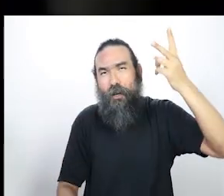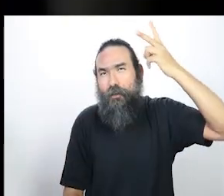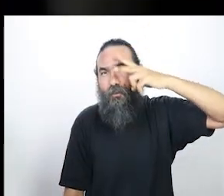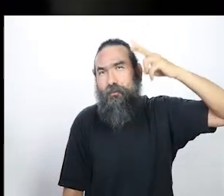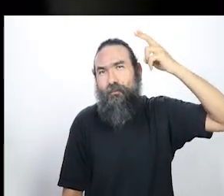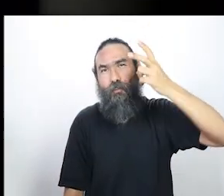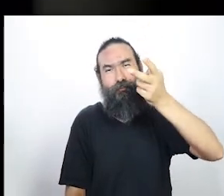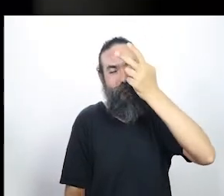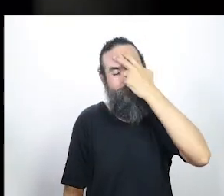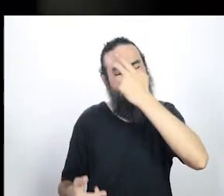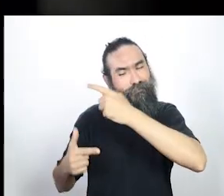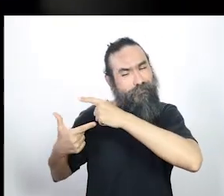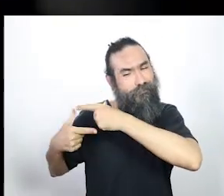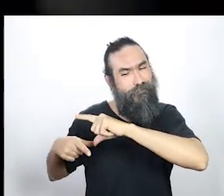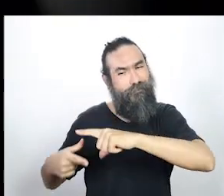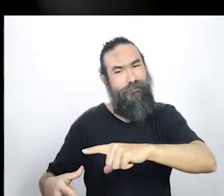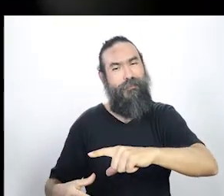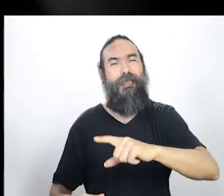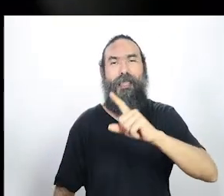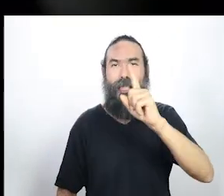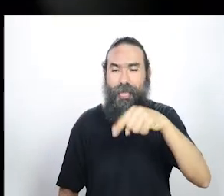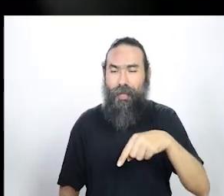história, né?